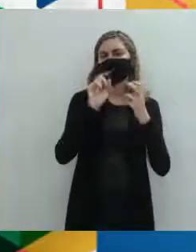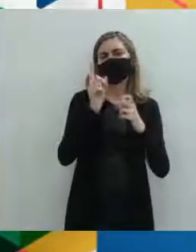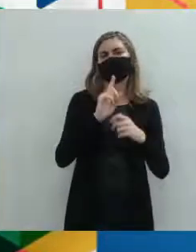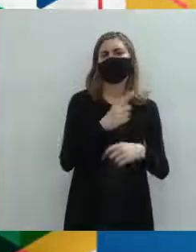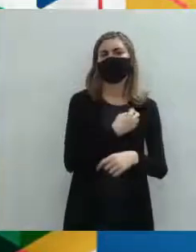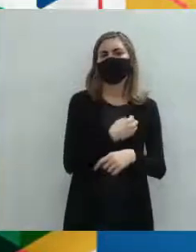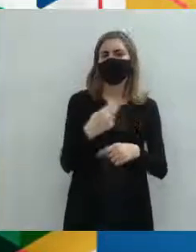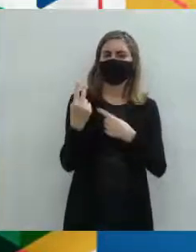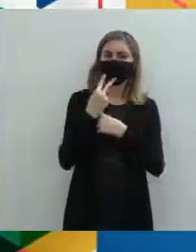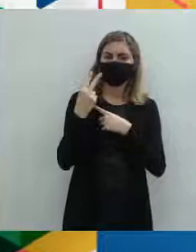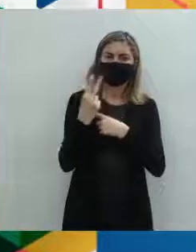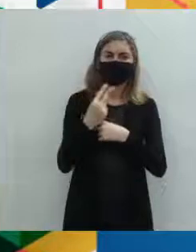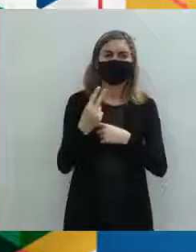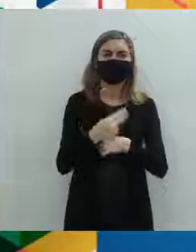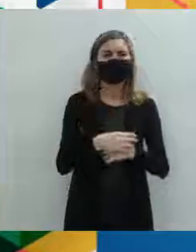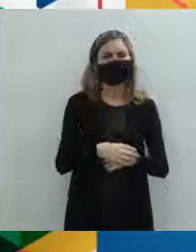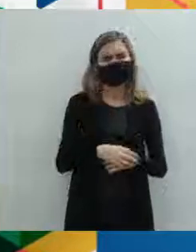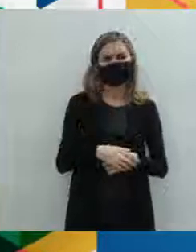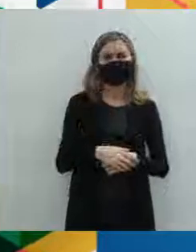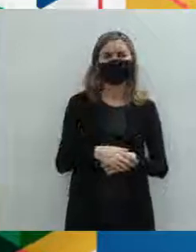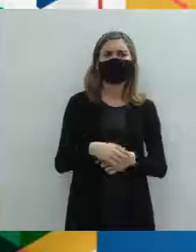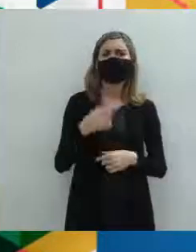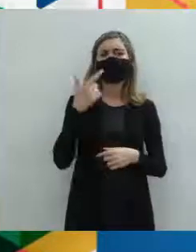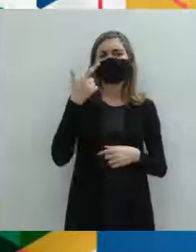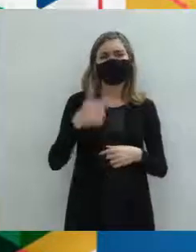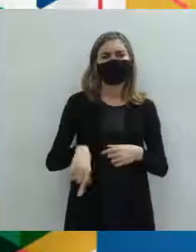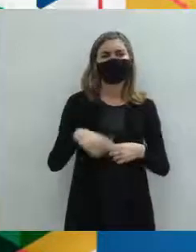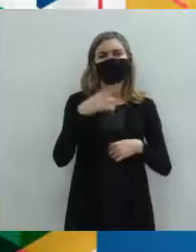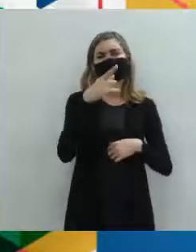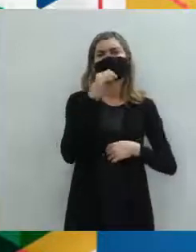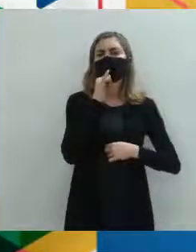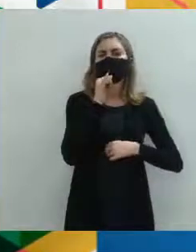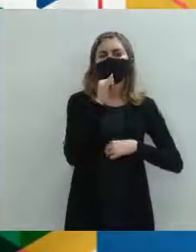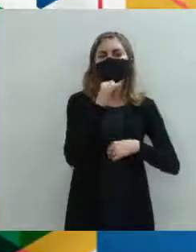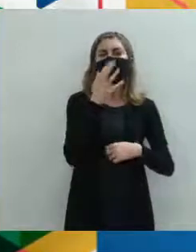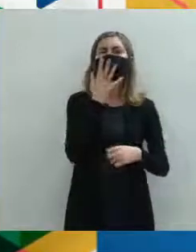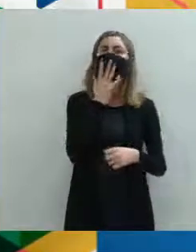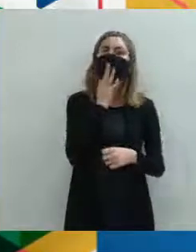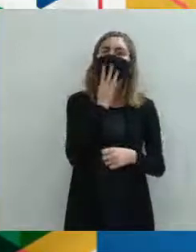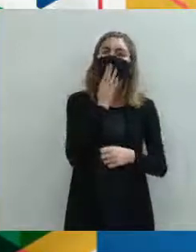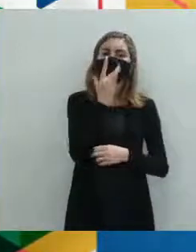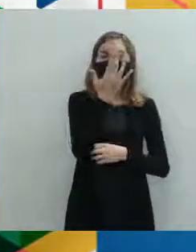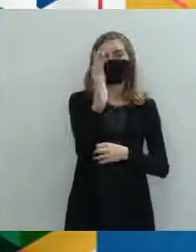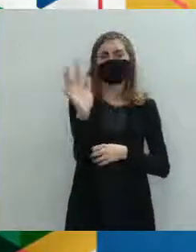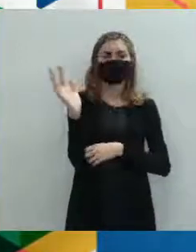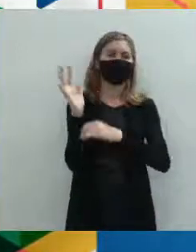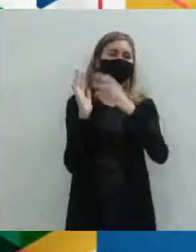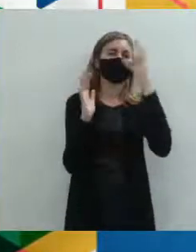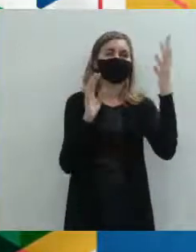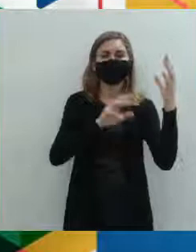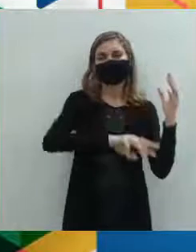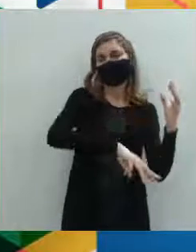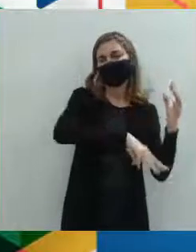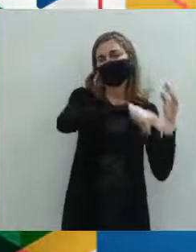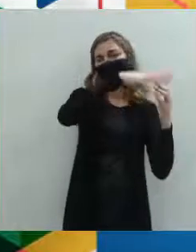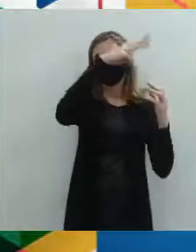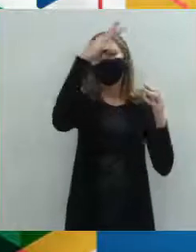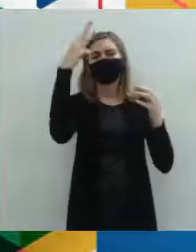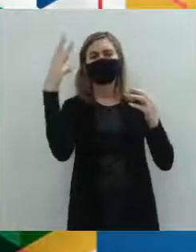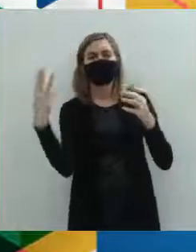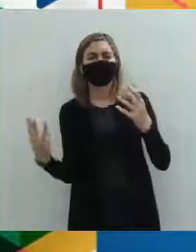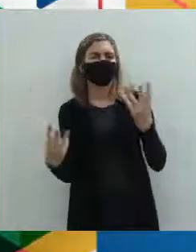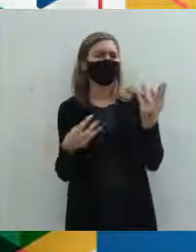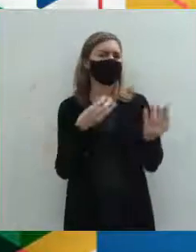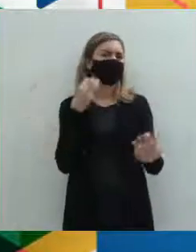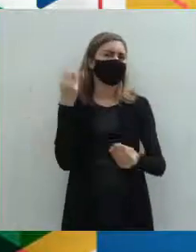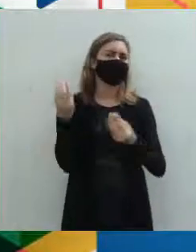se proteger, ok? Mais outro exemplo de cor na natureza, o arco-íris. Como é que